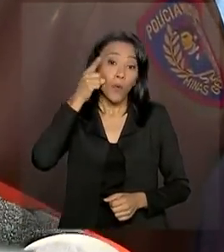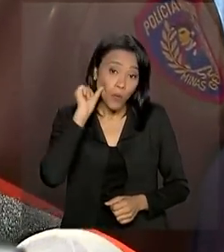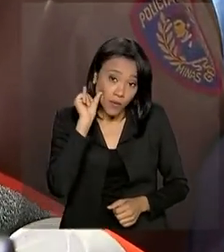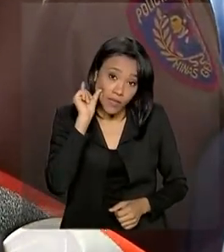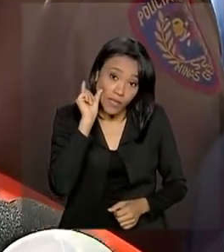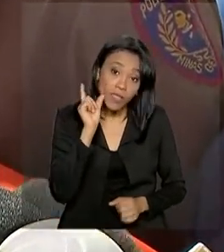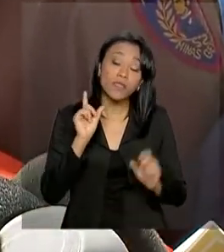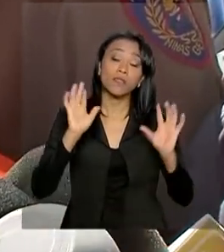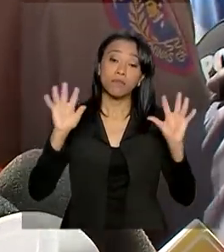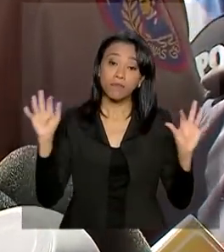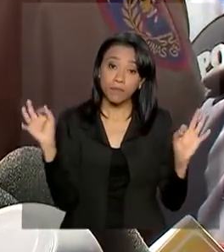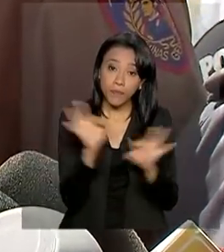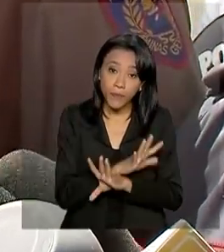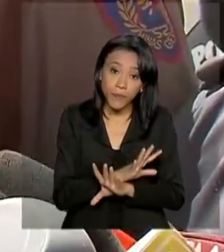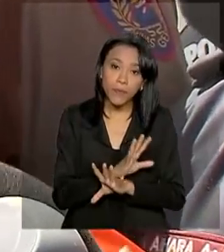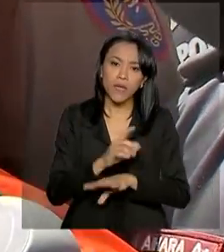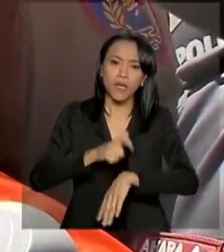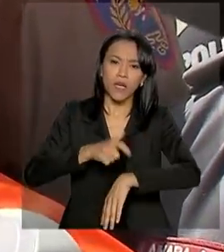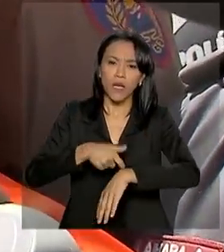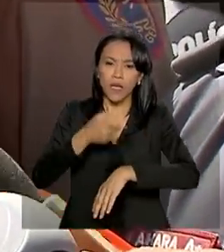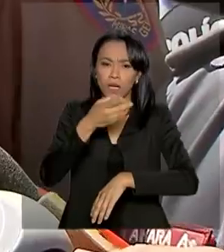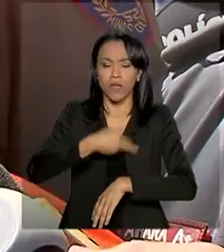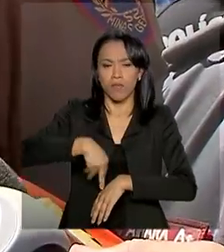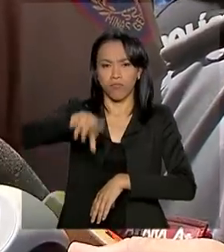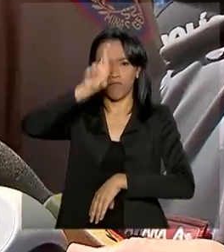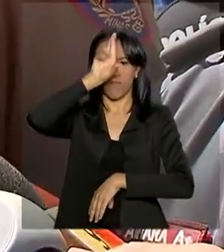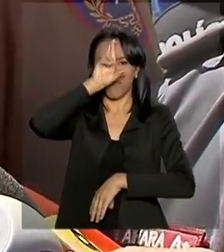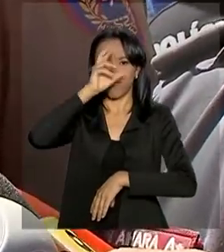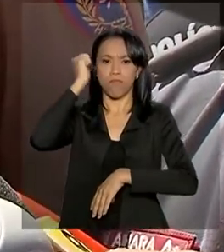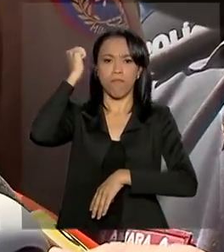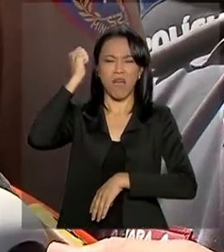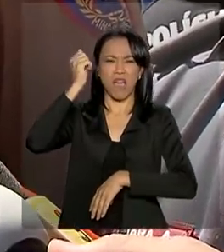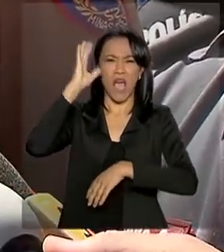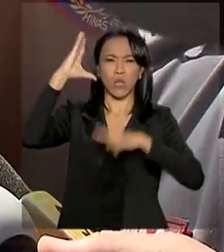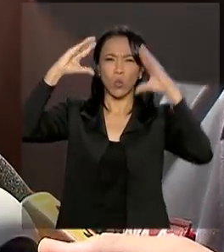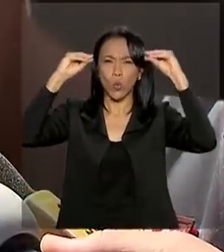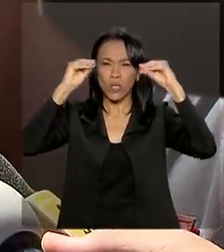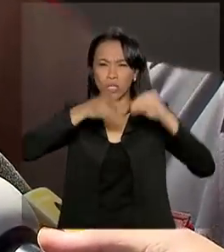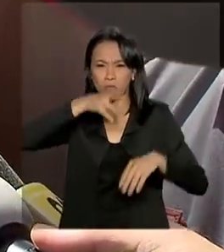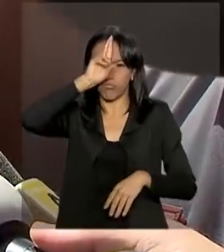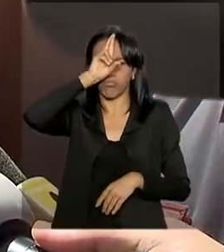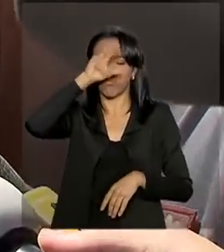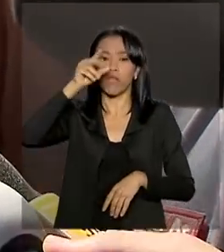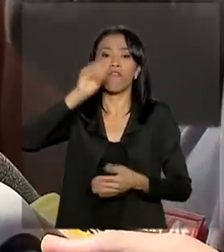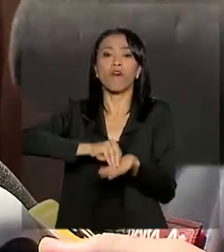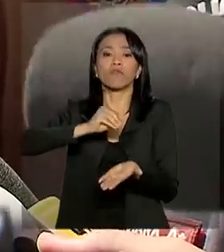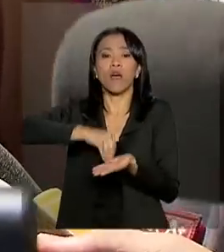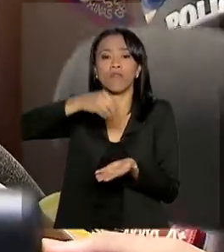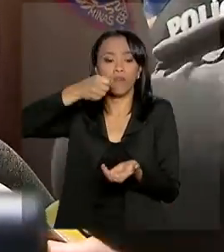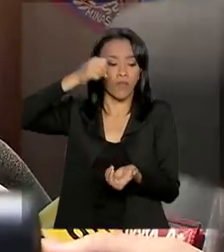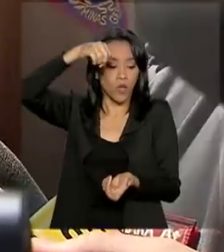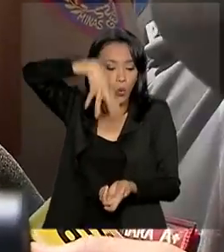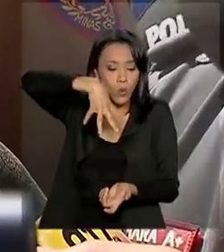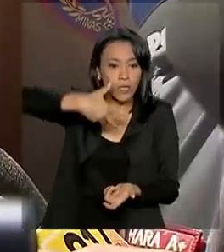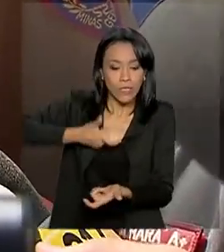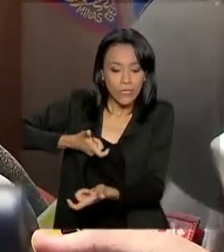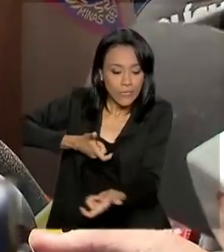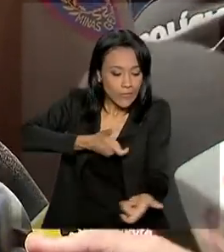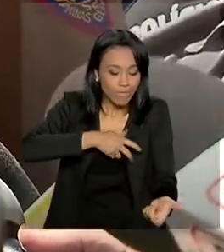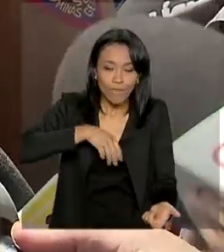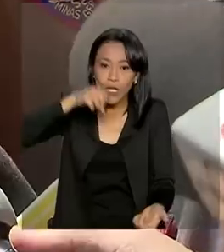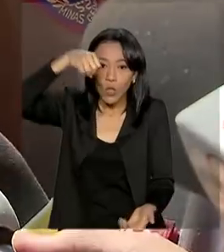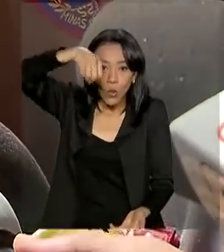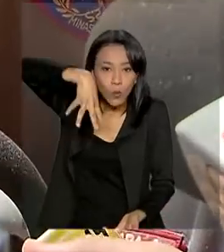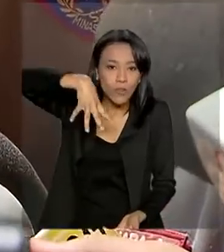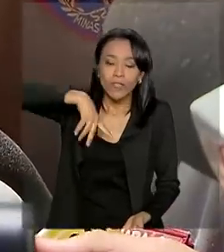operações terminaram por volta de 00h em função da dificuldade e da falta de luminosidade. Por isso, ela teve